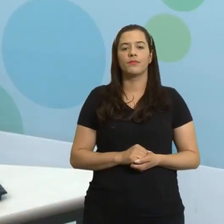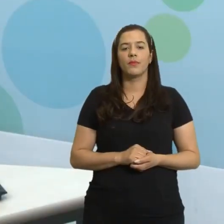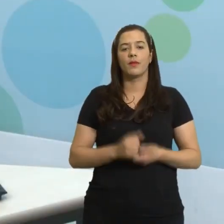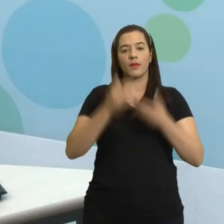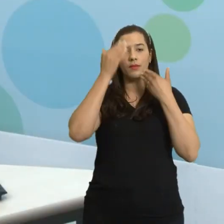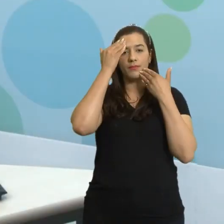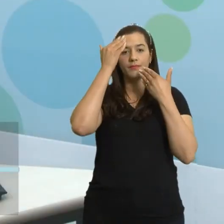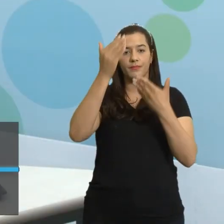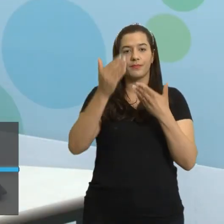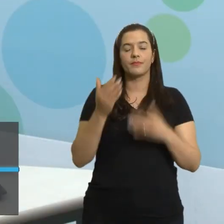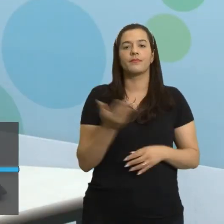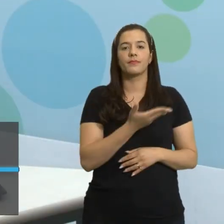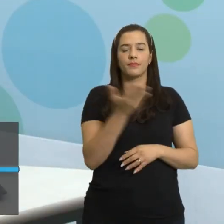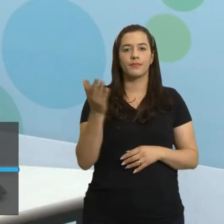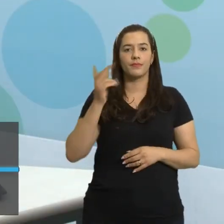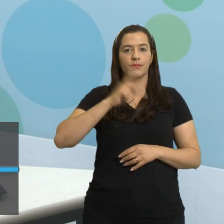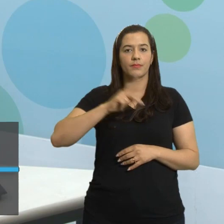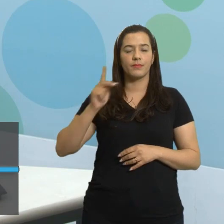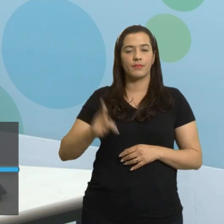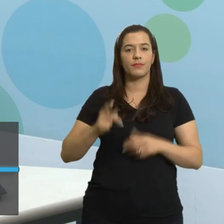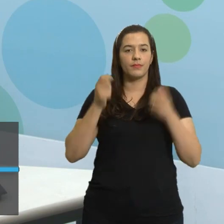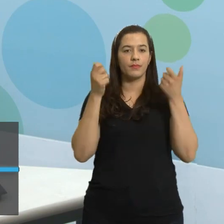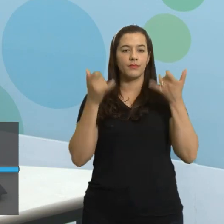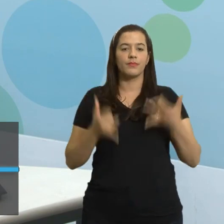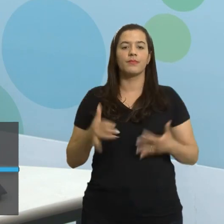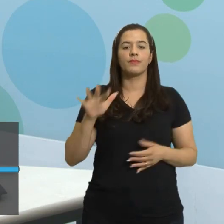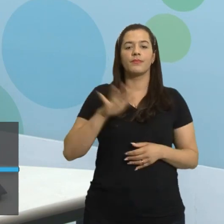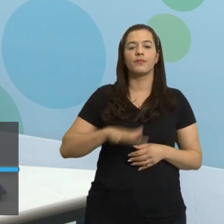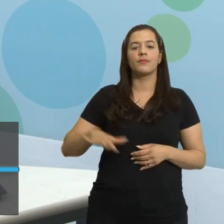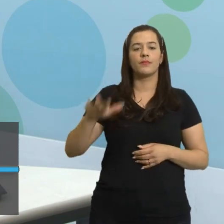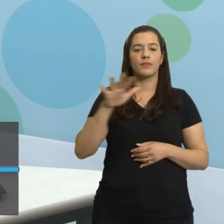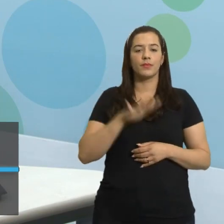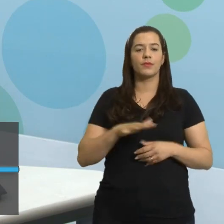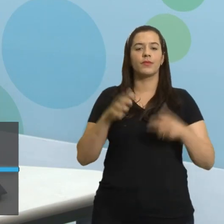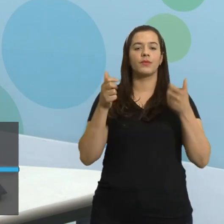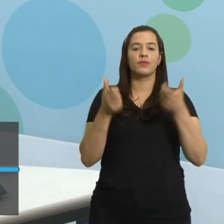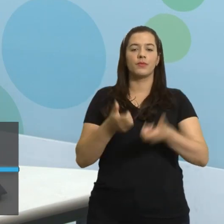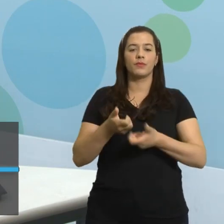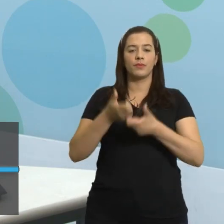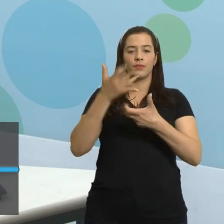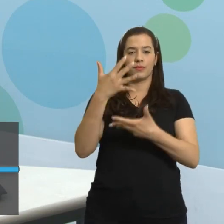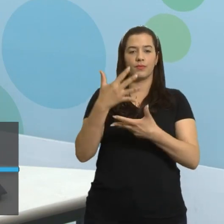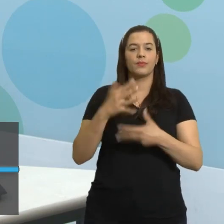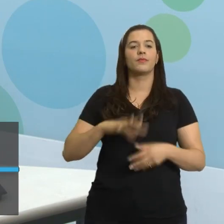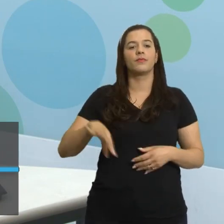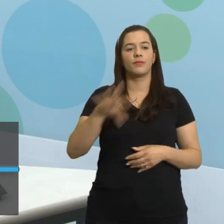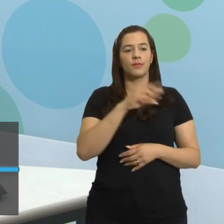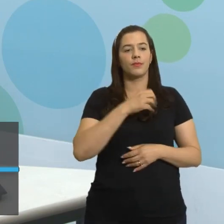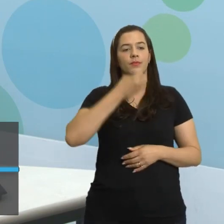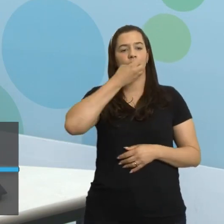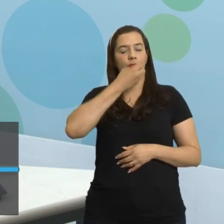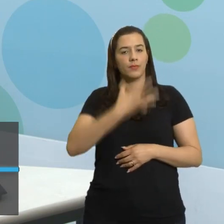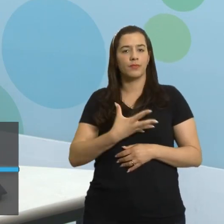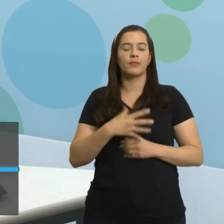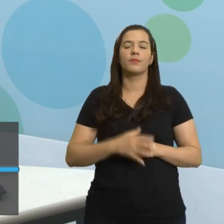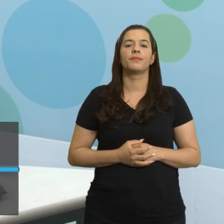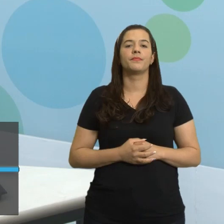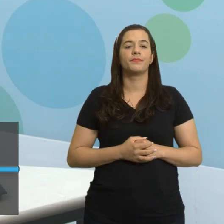Obrigada, professores, né? Em geral, aqui, os professores acharam boa a formação.